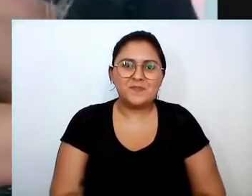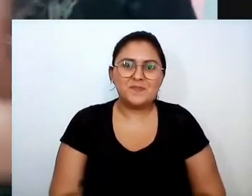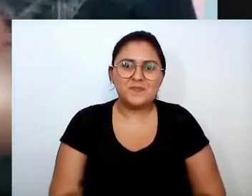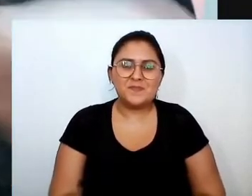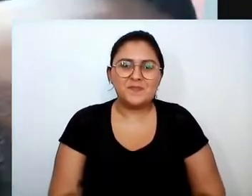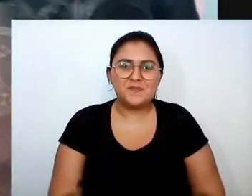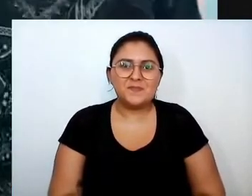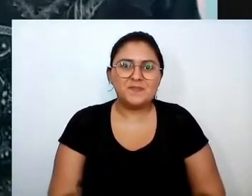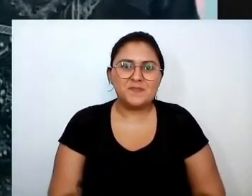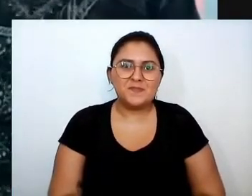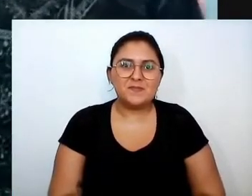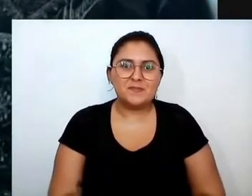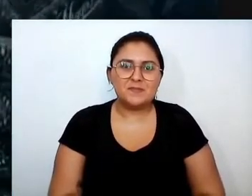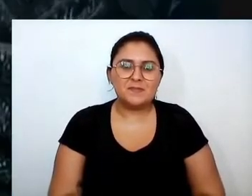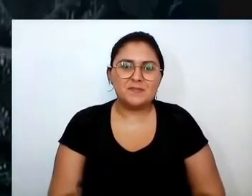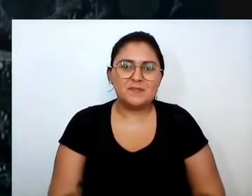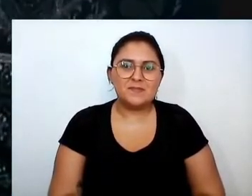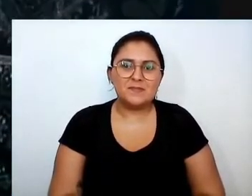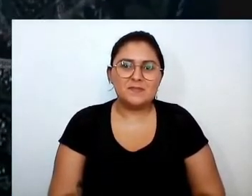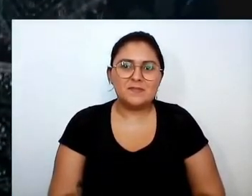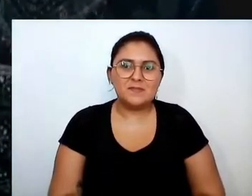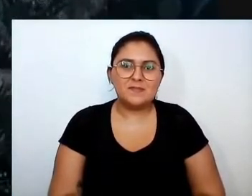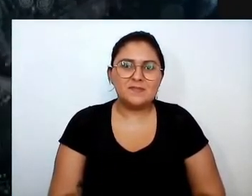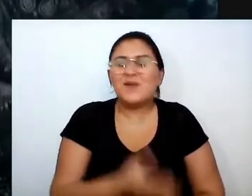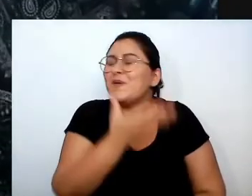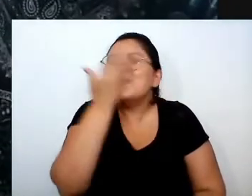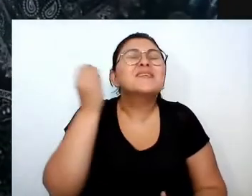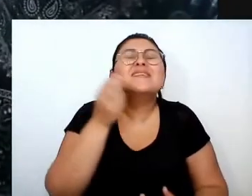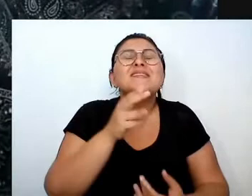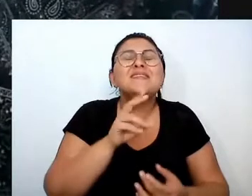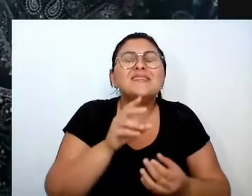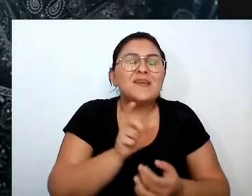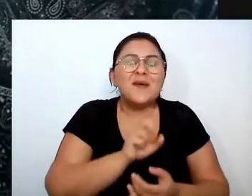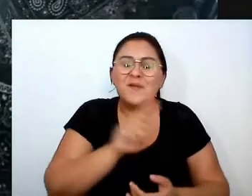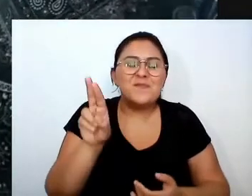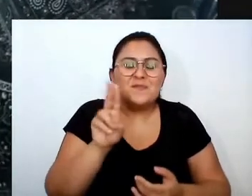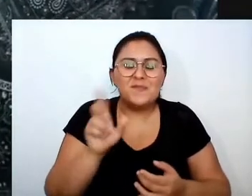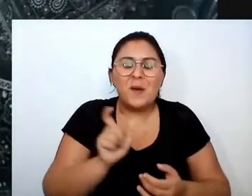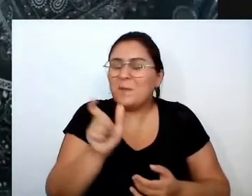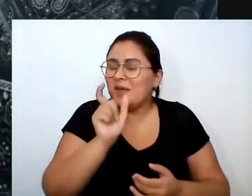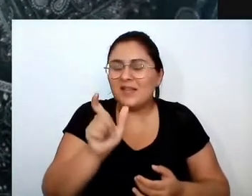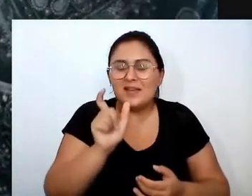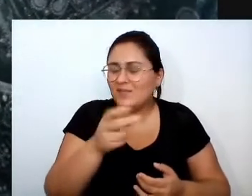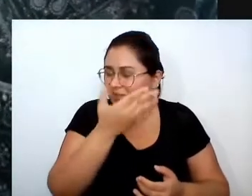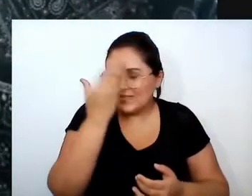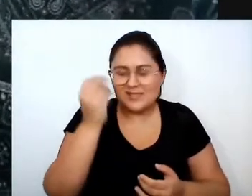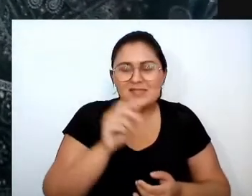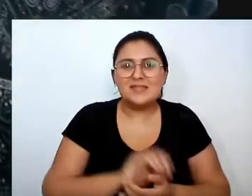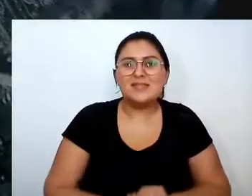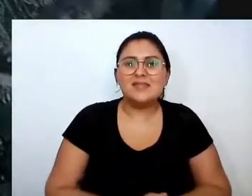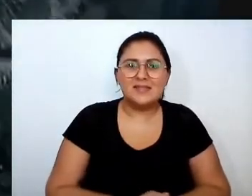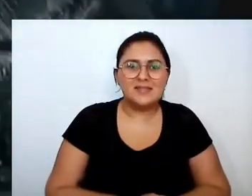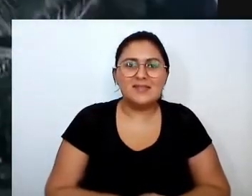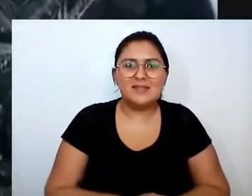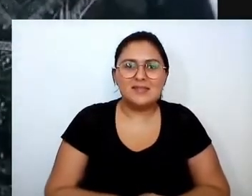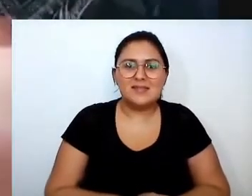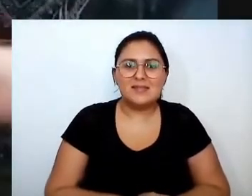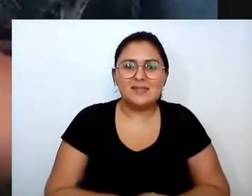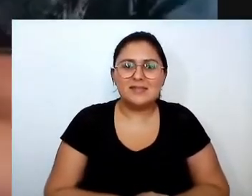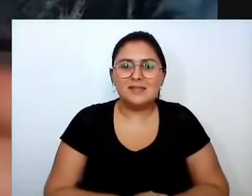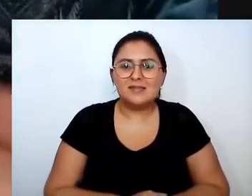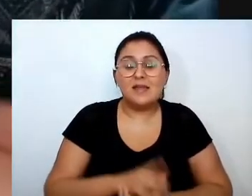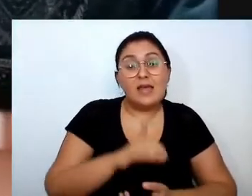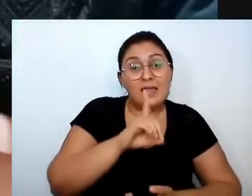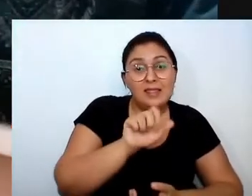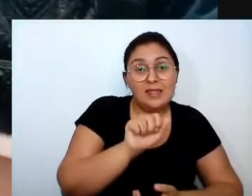através do, às vezes me falta a do próprio, palavra. sim, do próprio convívio, né, com as outras pessoas, É, a inclusão nesses